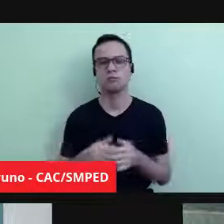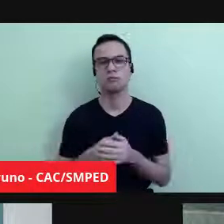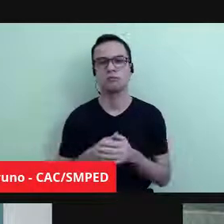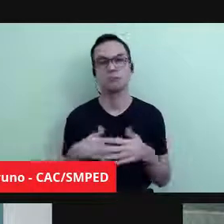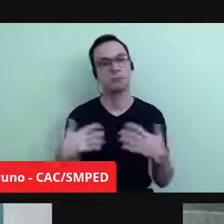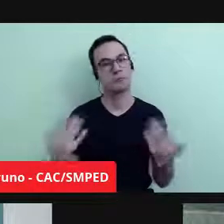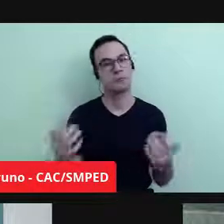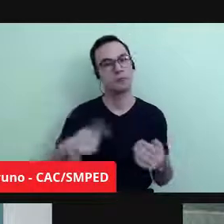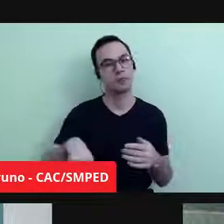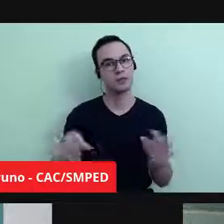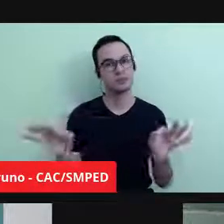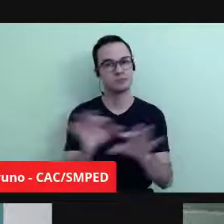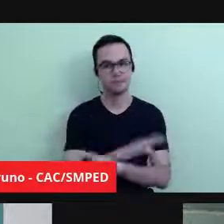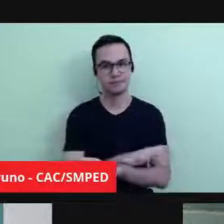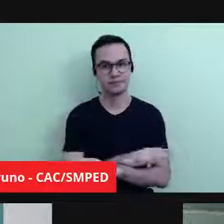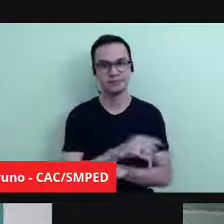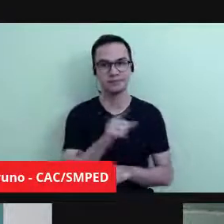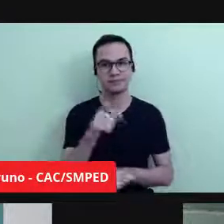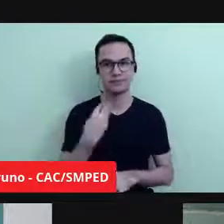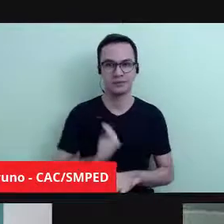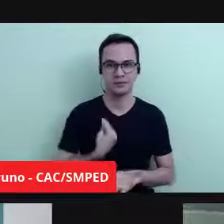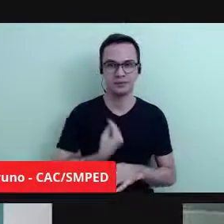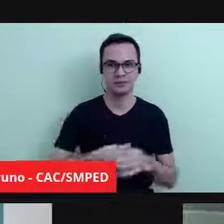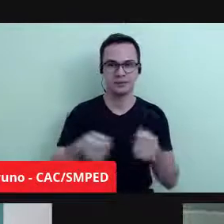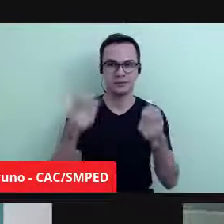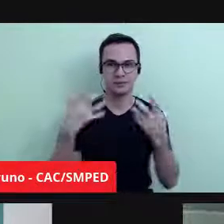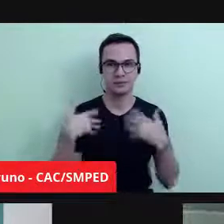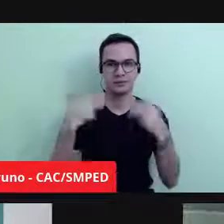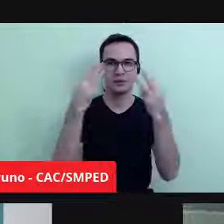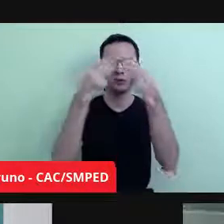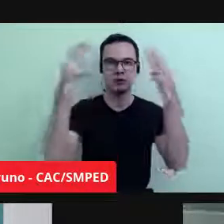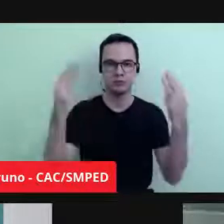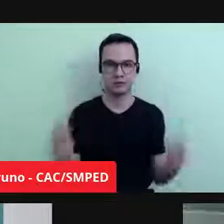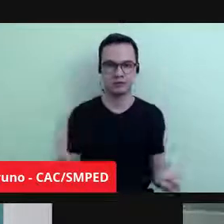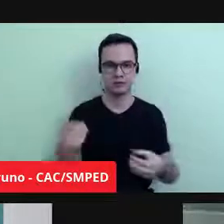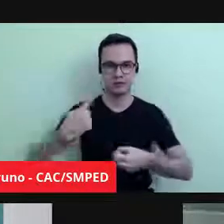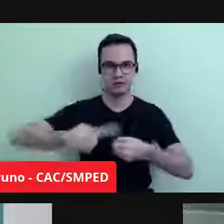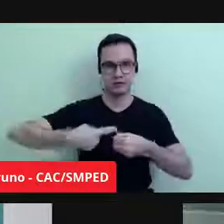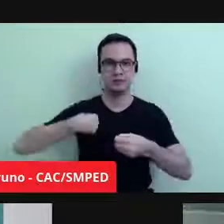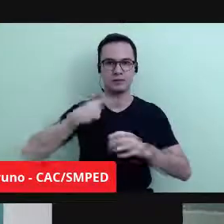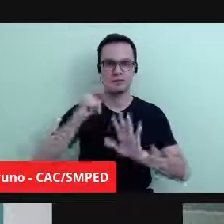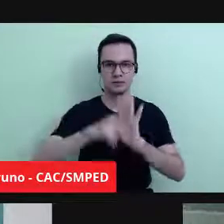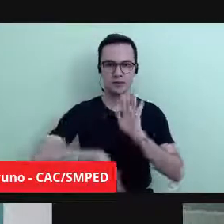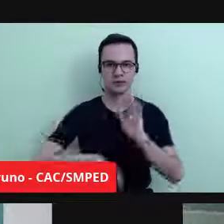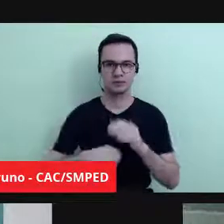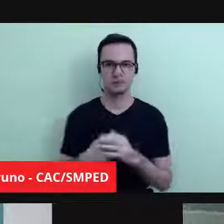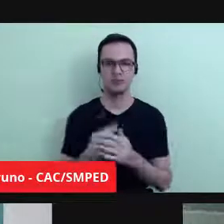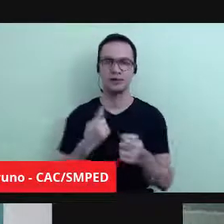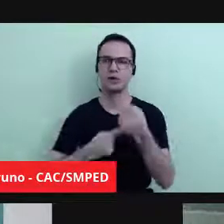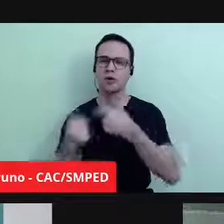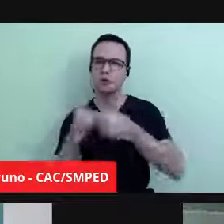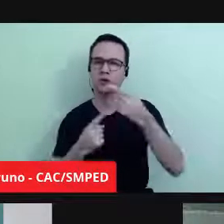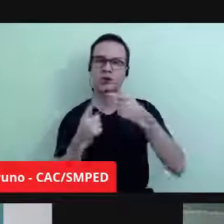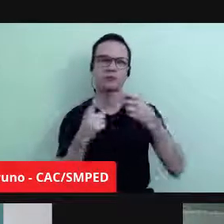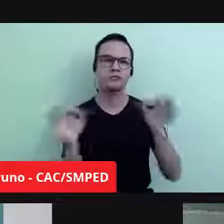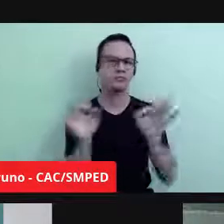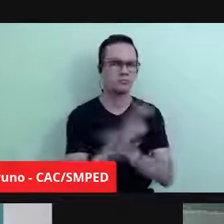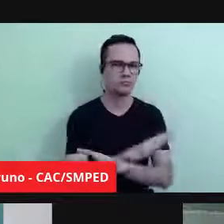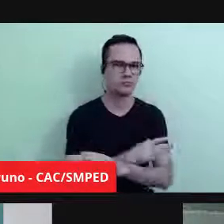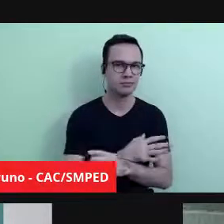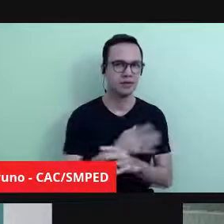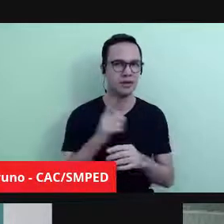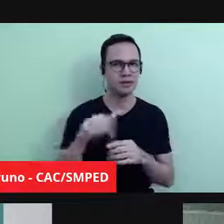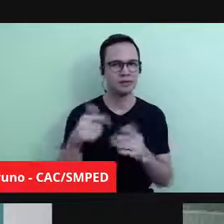assim a gente encerra a participação, né, o Museu da Cidade, e aqui o meu programa Diálogos no Museu. Encerramos a